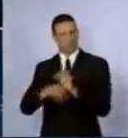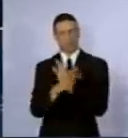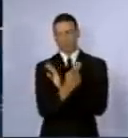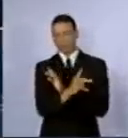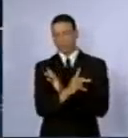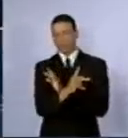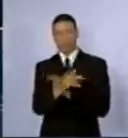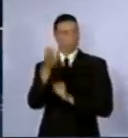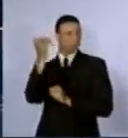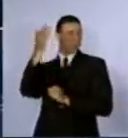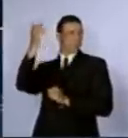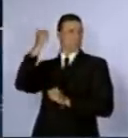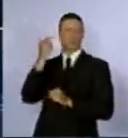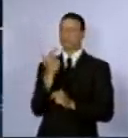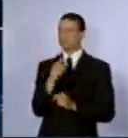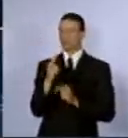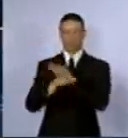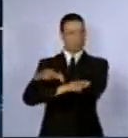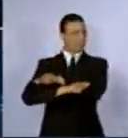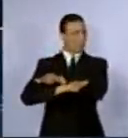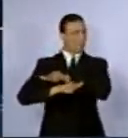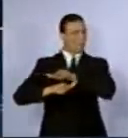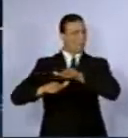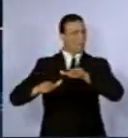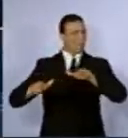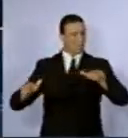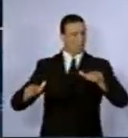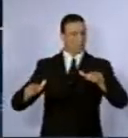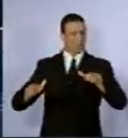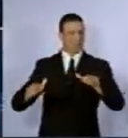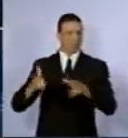isso não existia quando os humanos estavam sendo